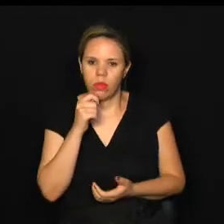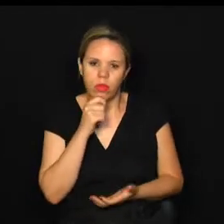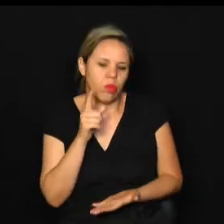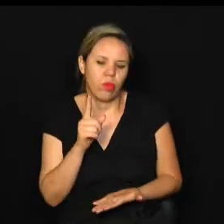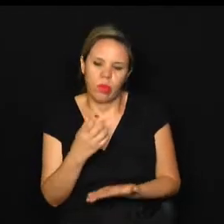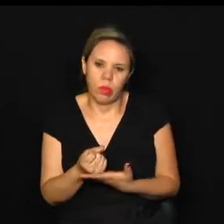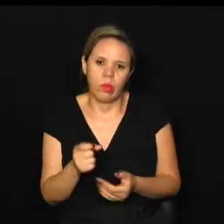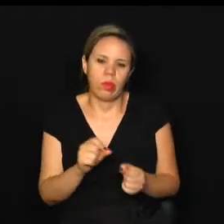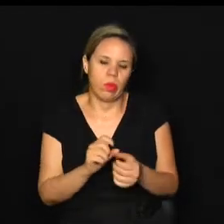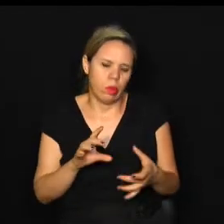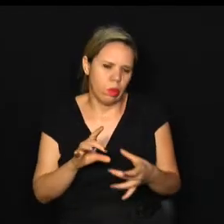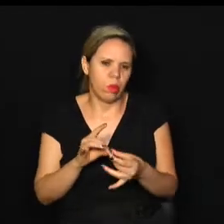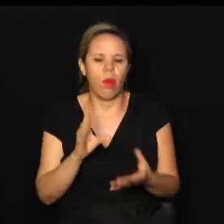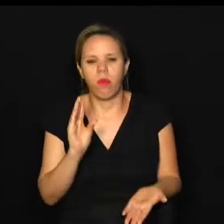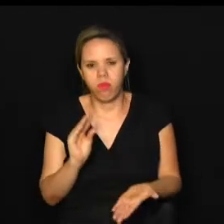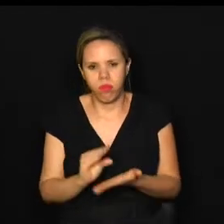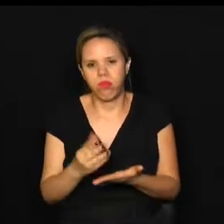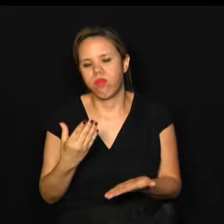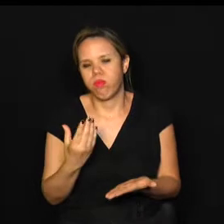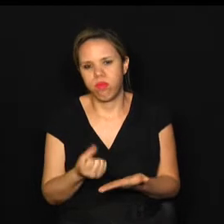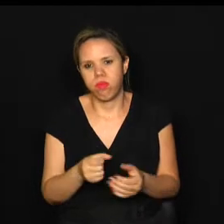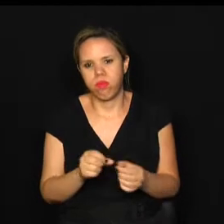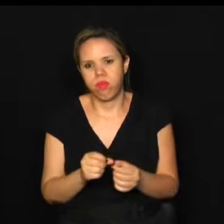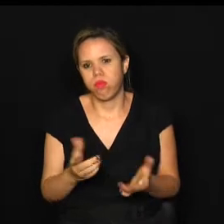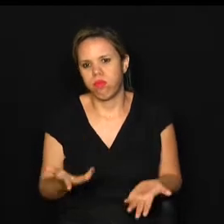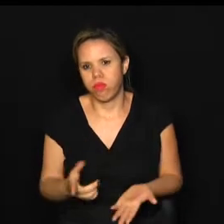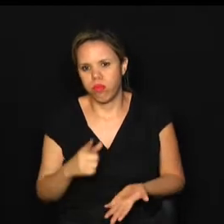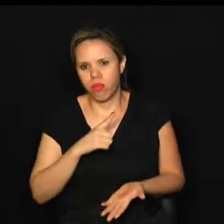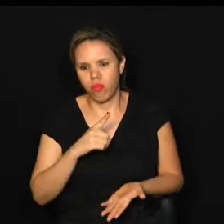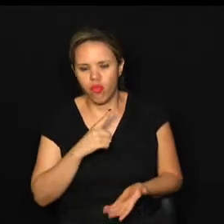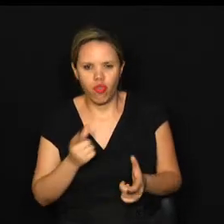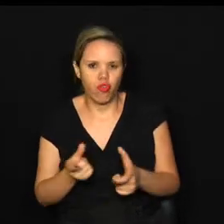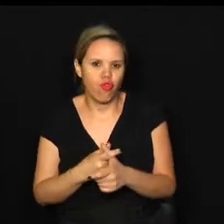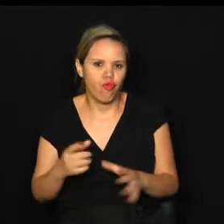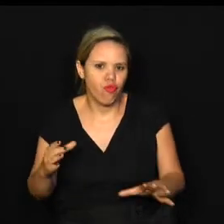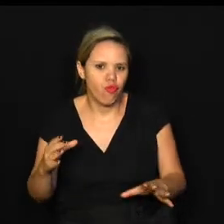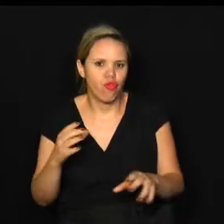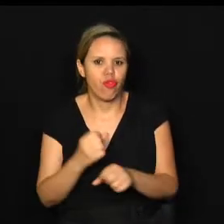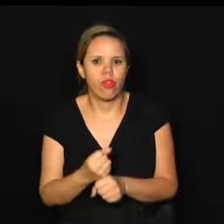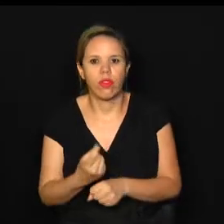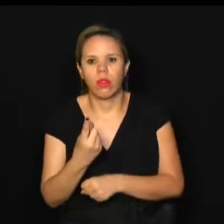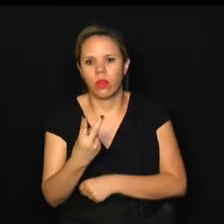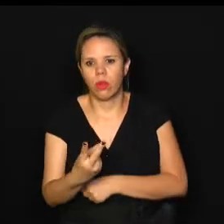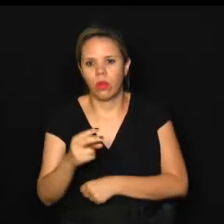recursos vinculados de 307 milhões, nós temos uma despesa total líquida aí de